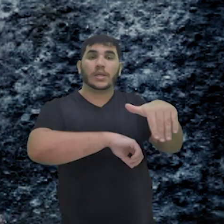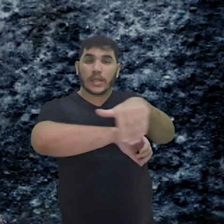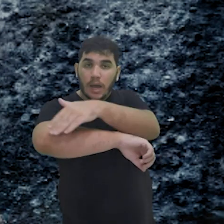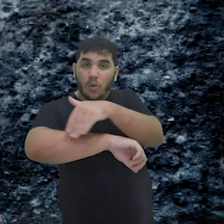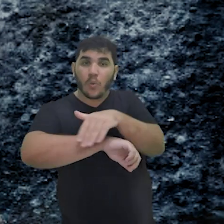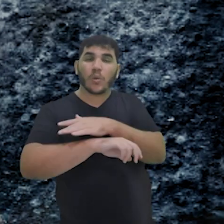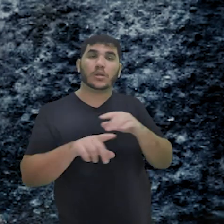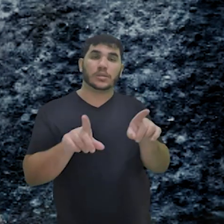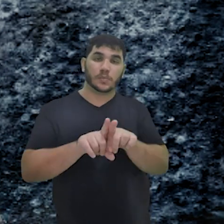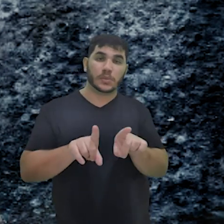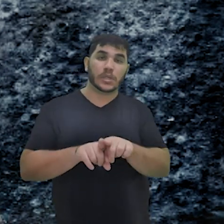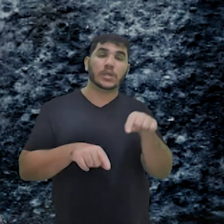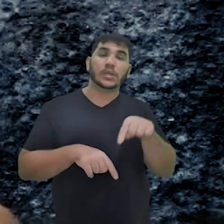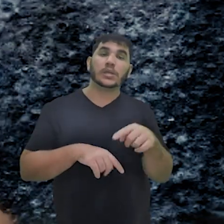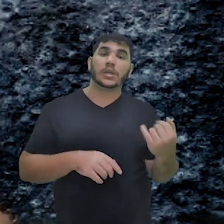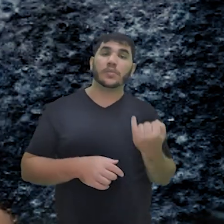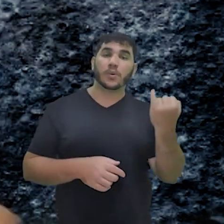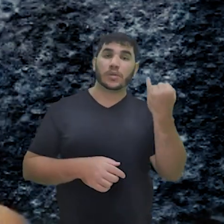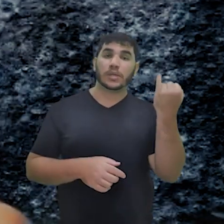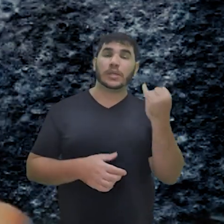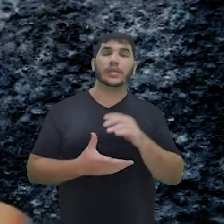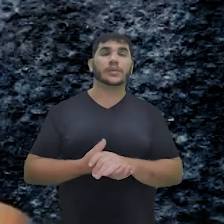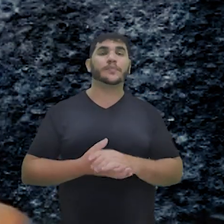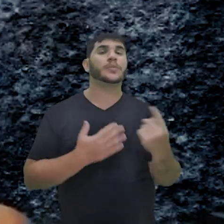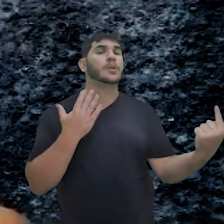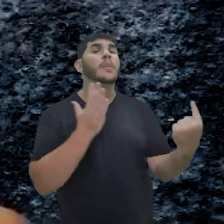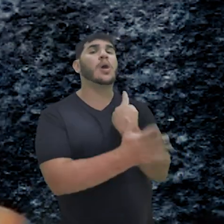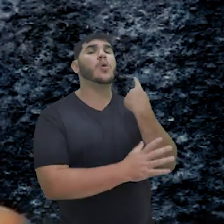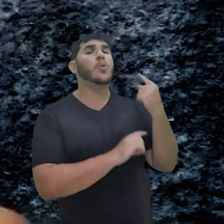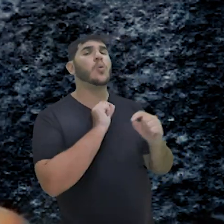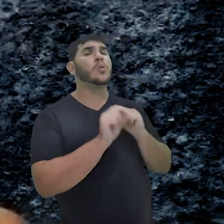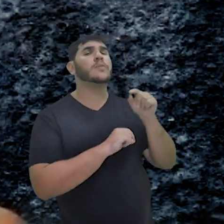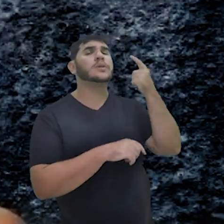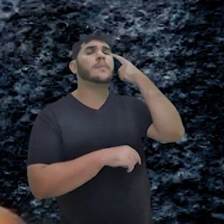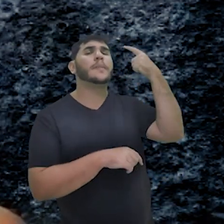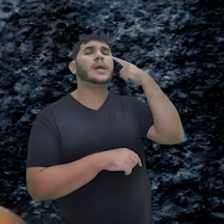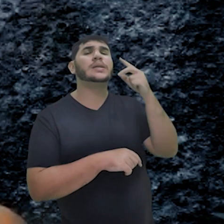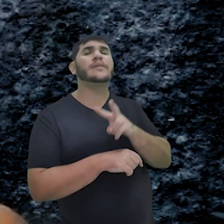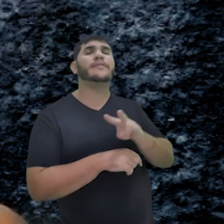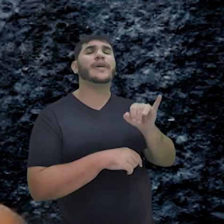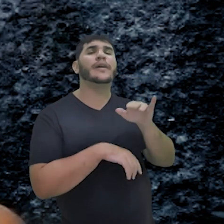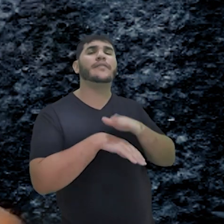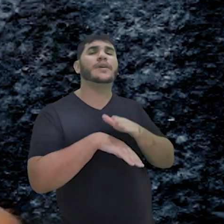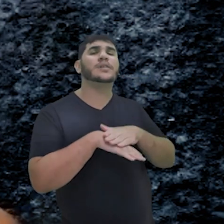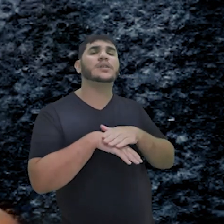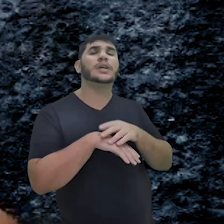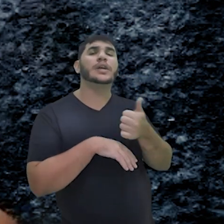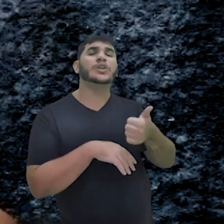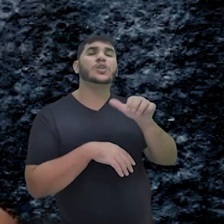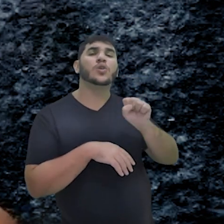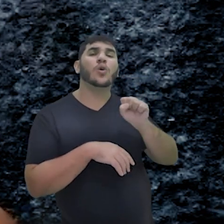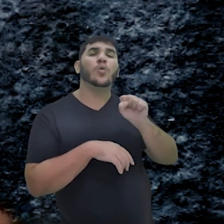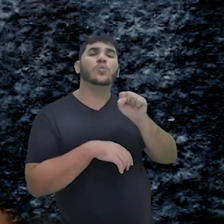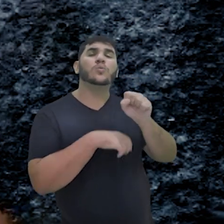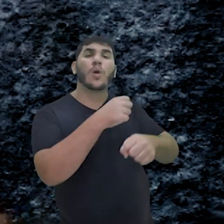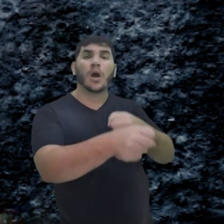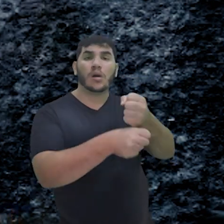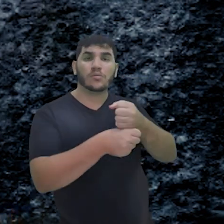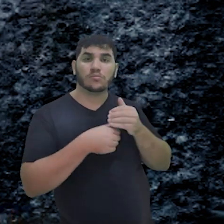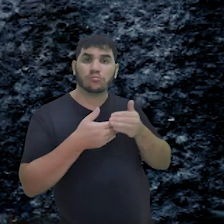isso é importante. Edna, o que, que você pensa que vai estar fazendo daqui a 18 anos,